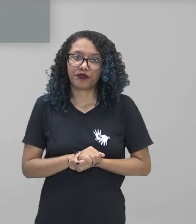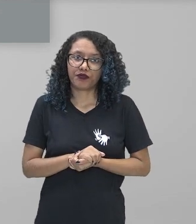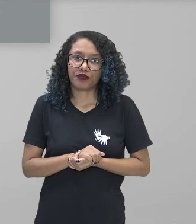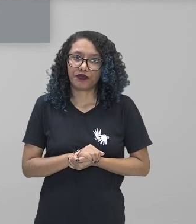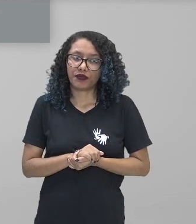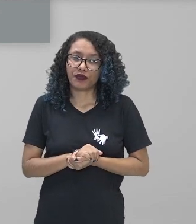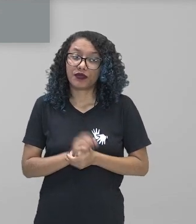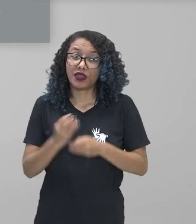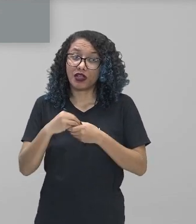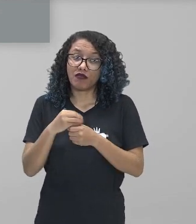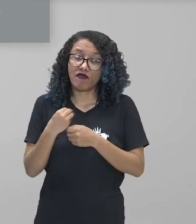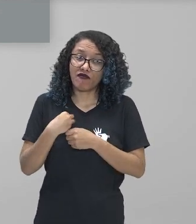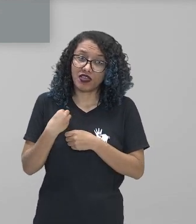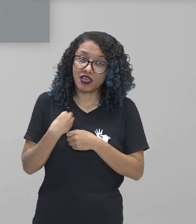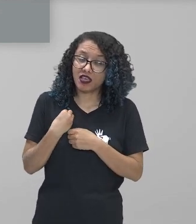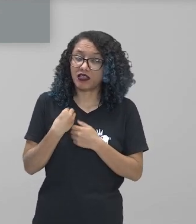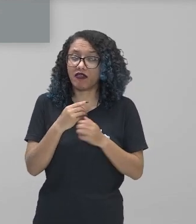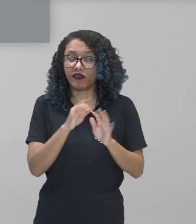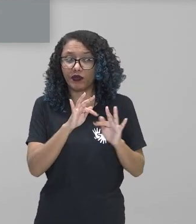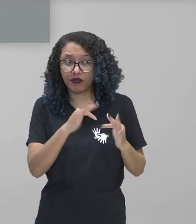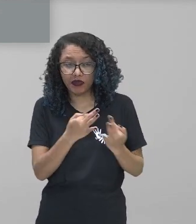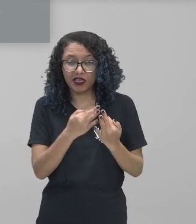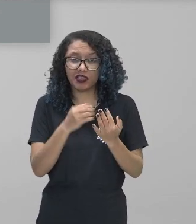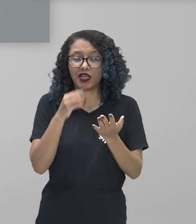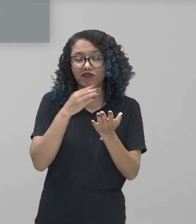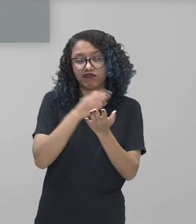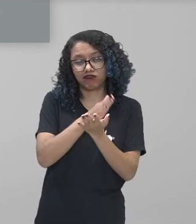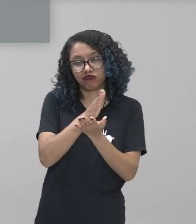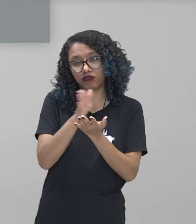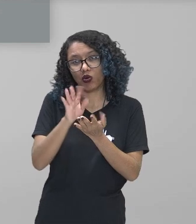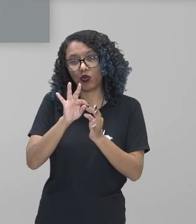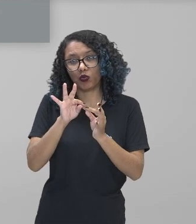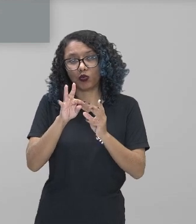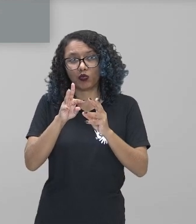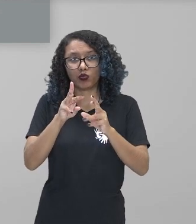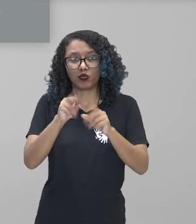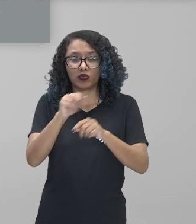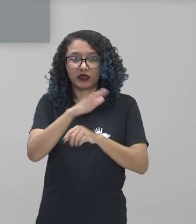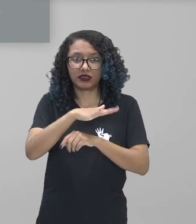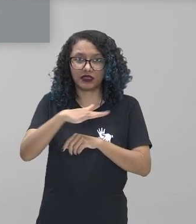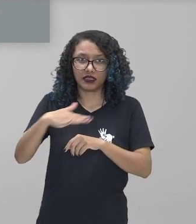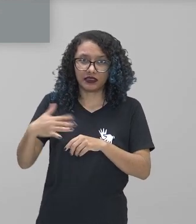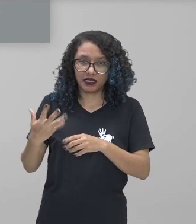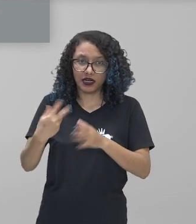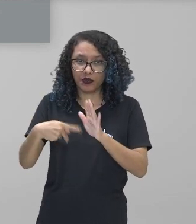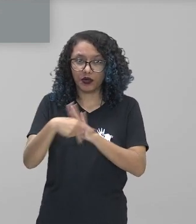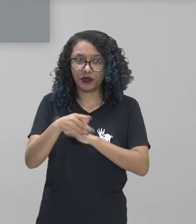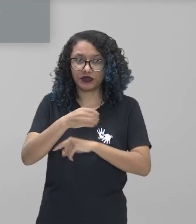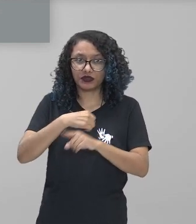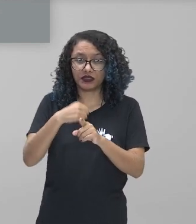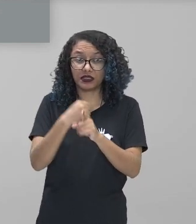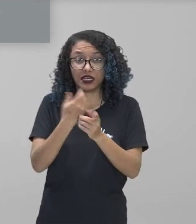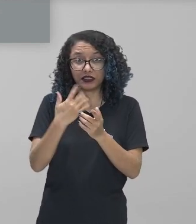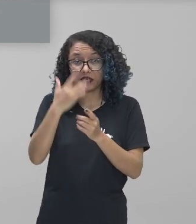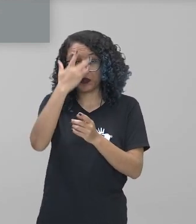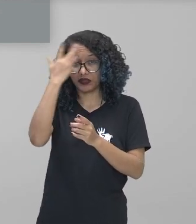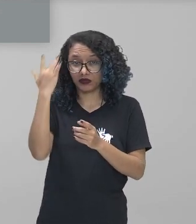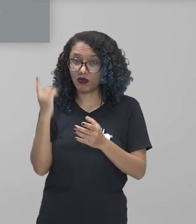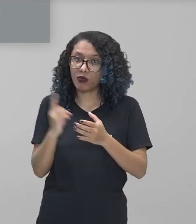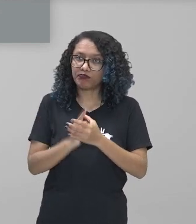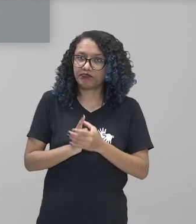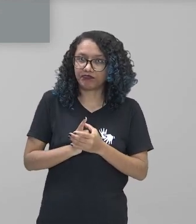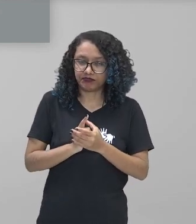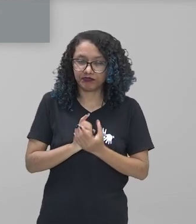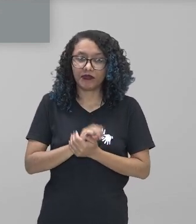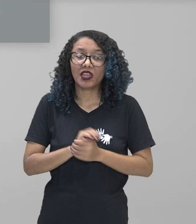sua família, enfim, em todo o conjunto da sociedade na qual ele faz parte. Mas se nós vamos falar